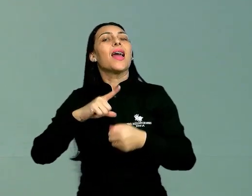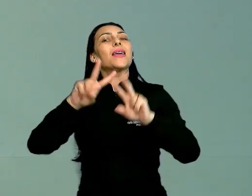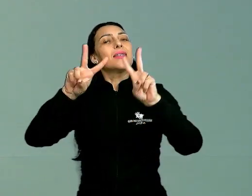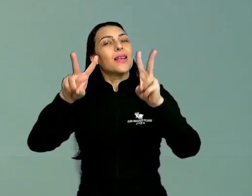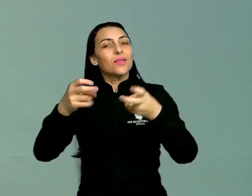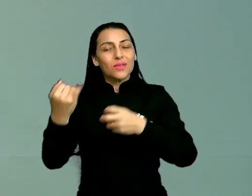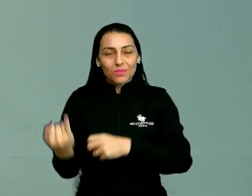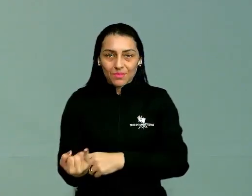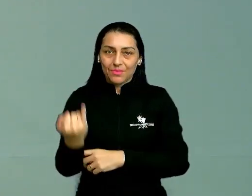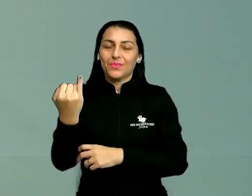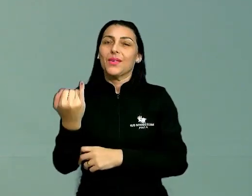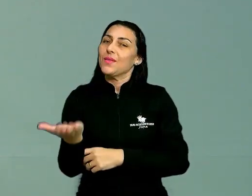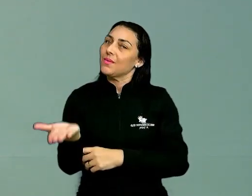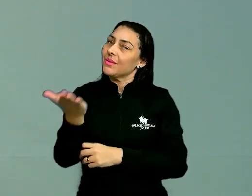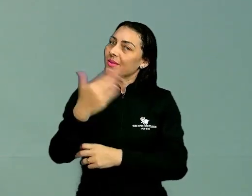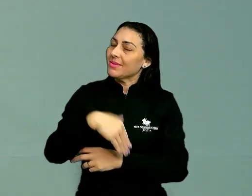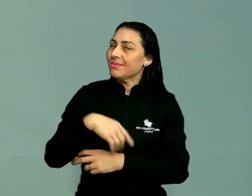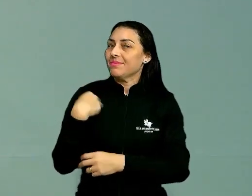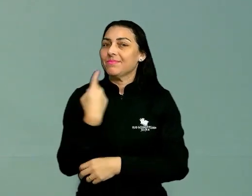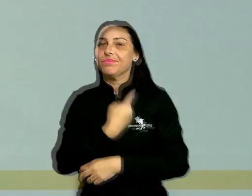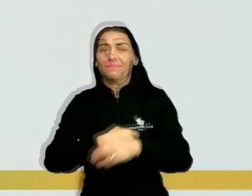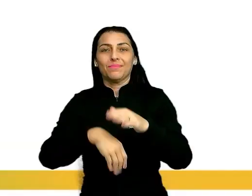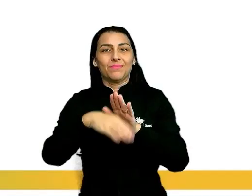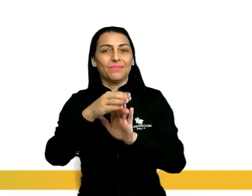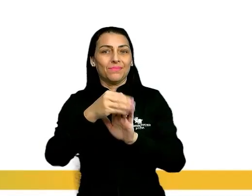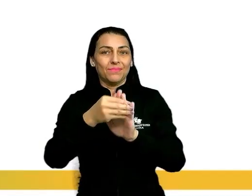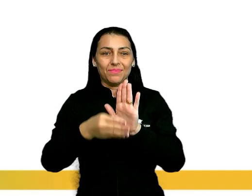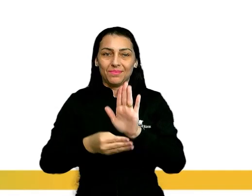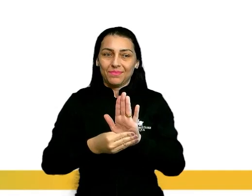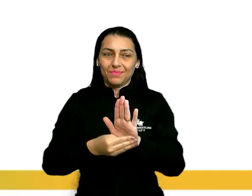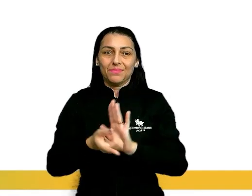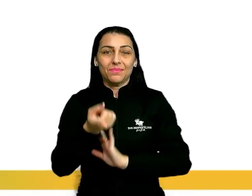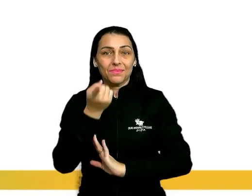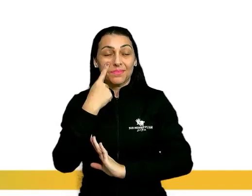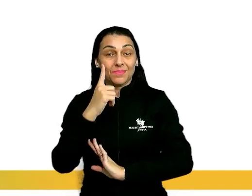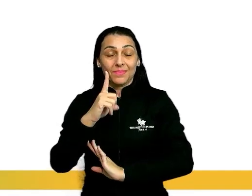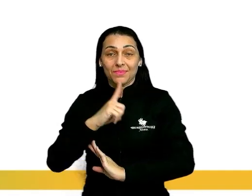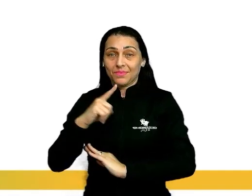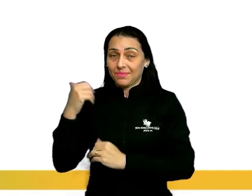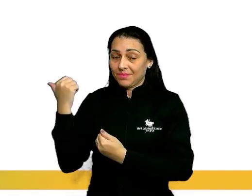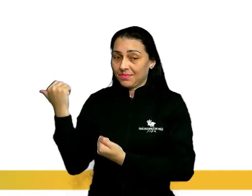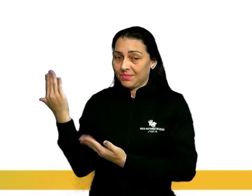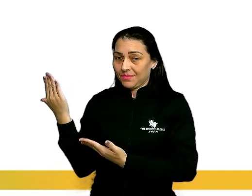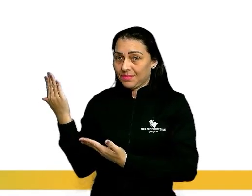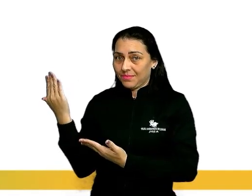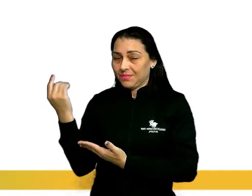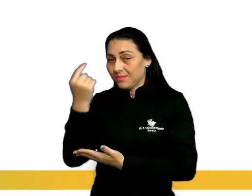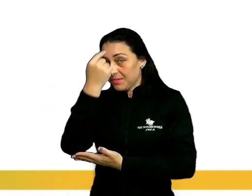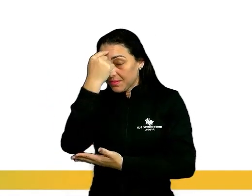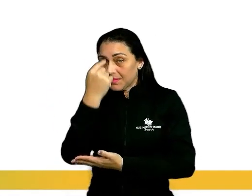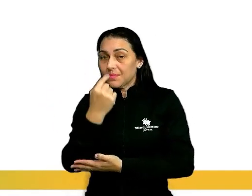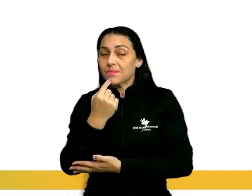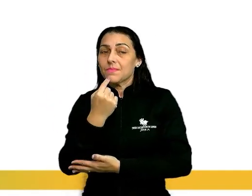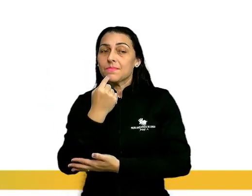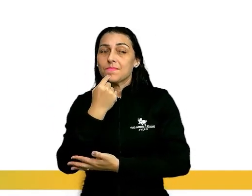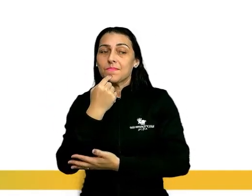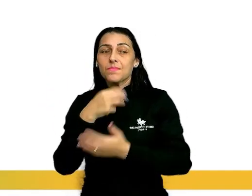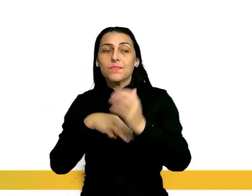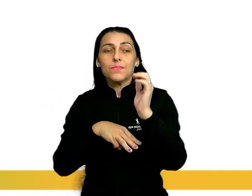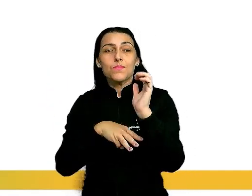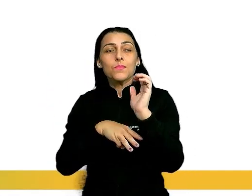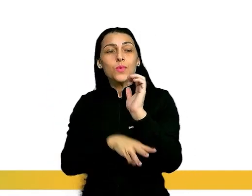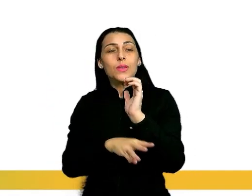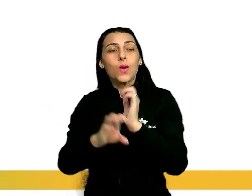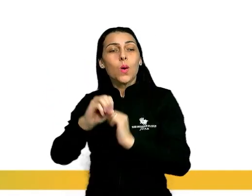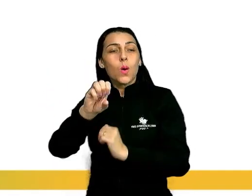tão importante vamos lá então pro nosso conteúdo Então temos aqui uma fotografia uma imagem do museu do Oscar me